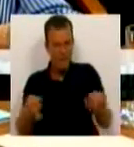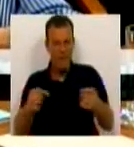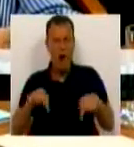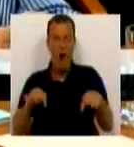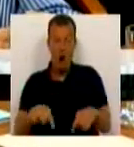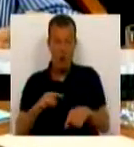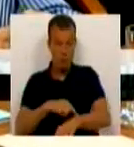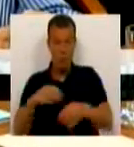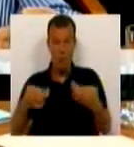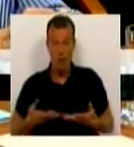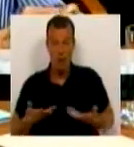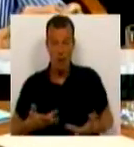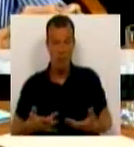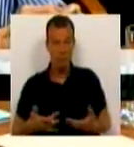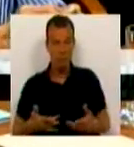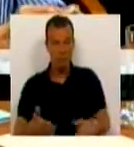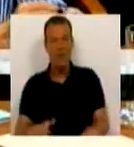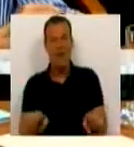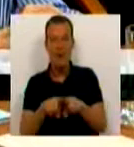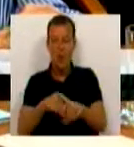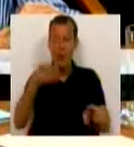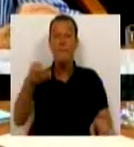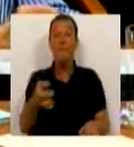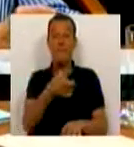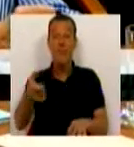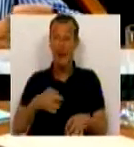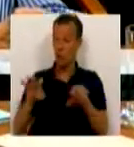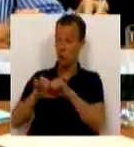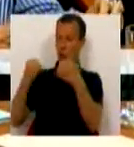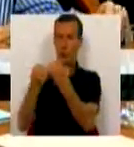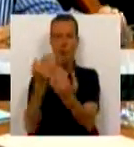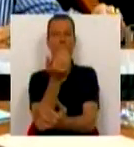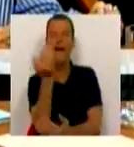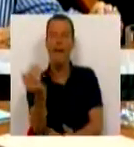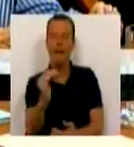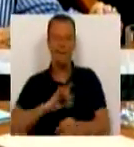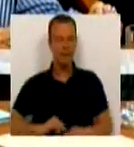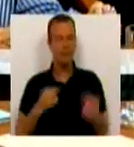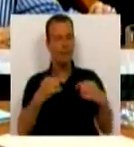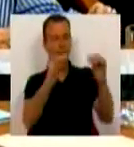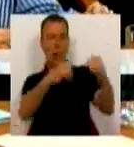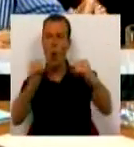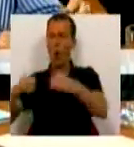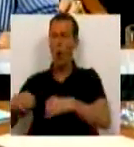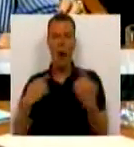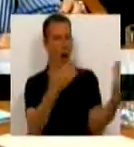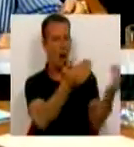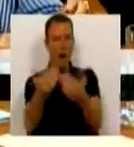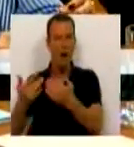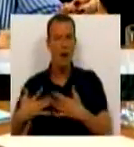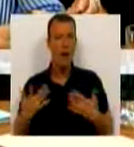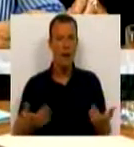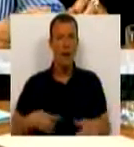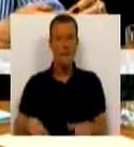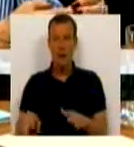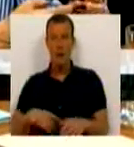Neste momento, por muito que vos custe, a paz social regressou, há entendimento, aquilo que foram compromissos assumidos em campanha eleitoral